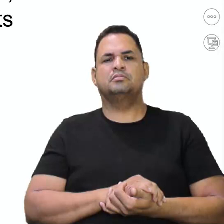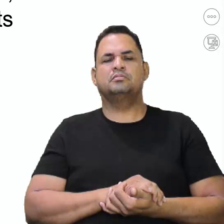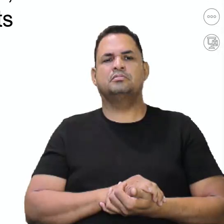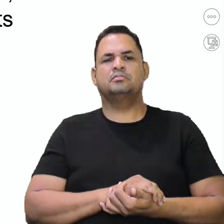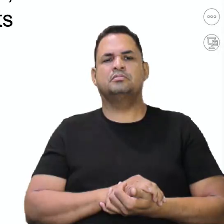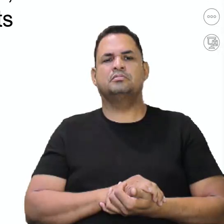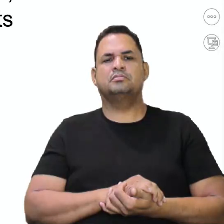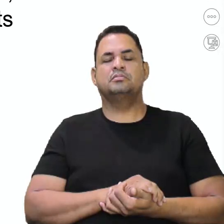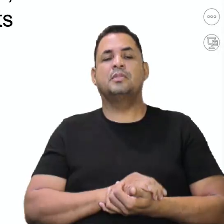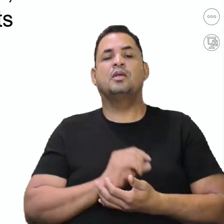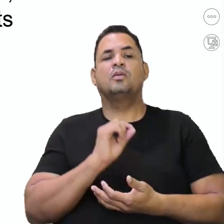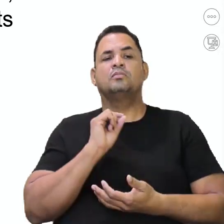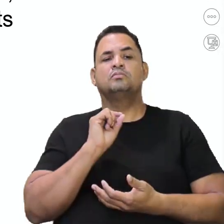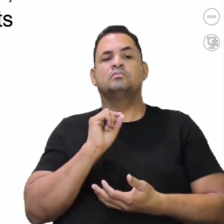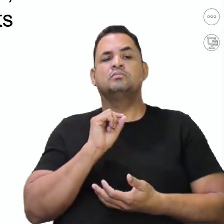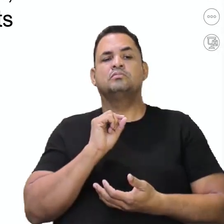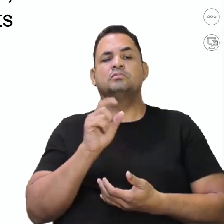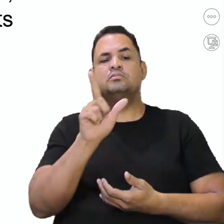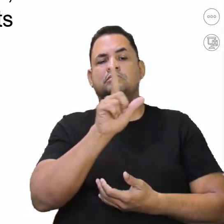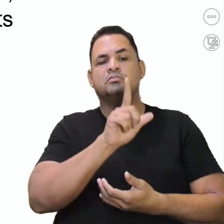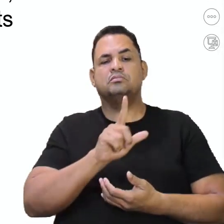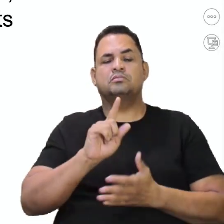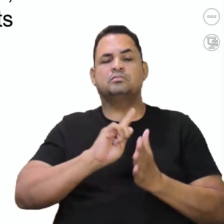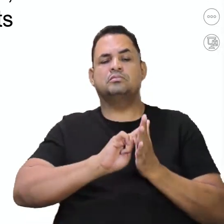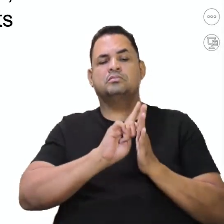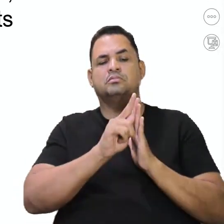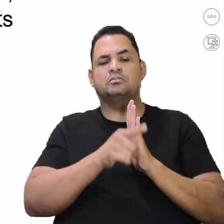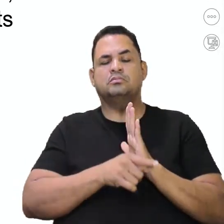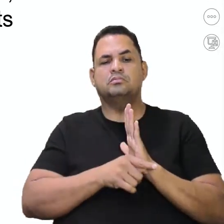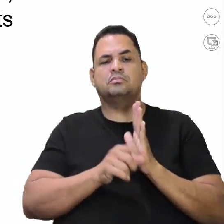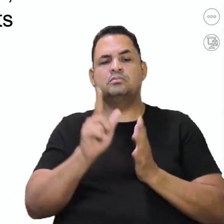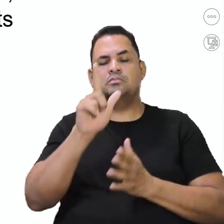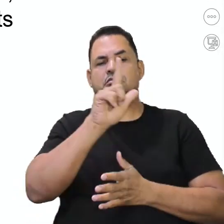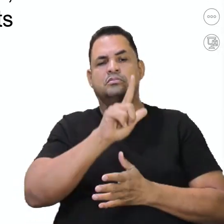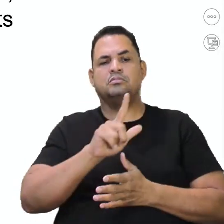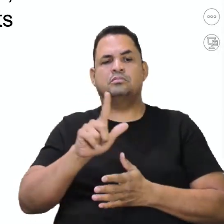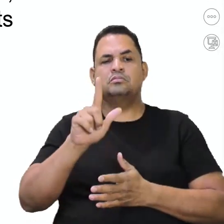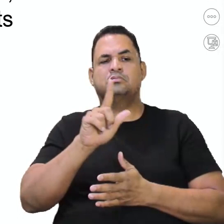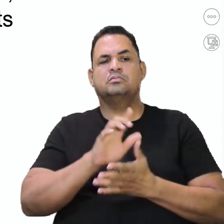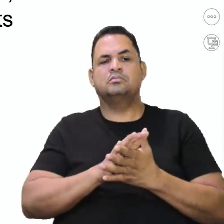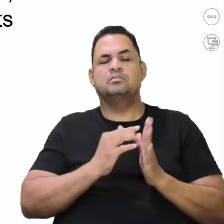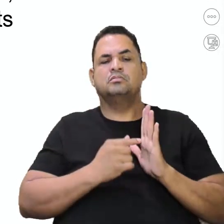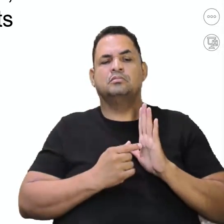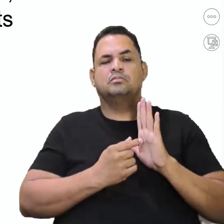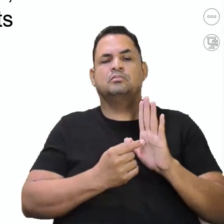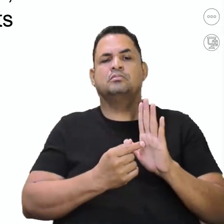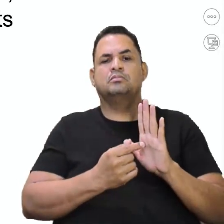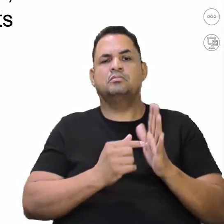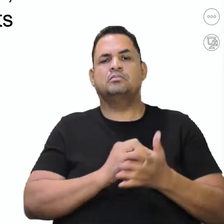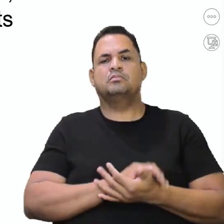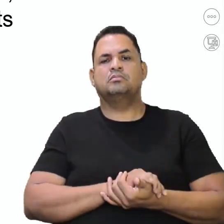Biographical profile é o quê? É uma literatura, é um gênero literário que ela retrata